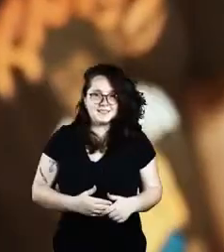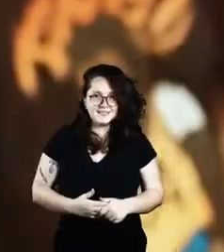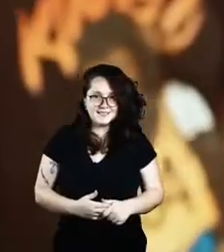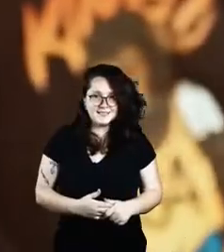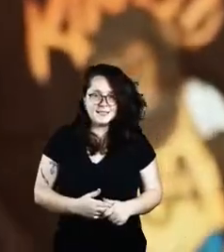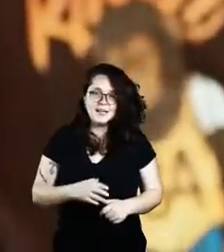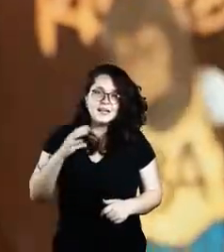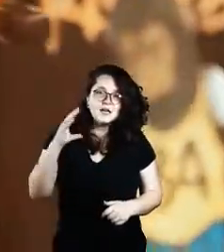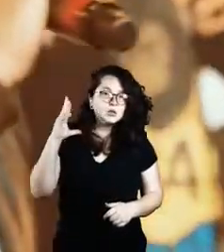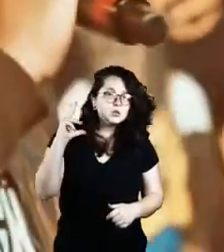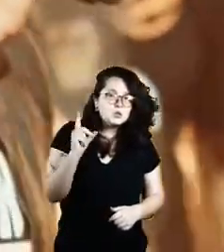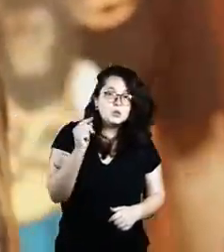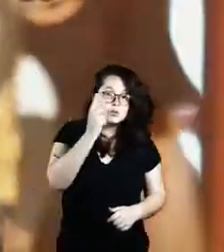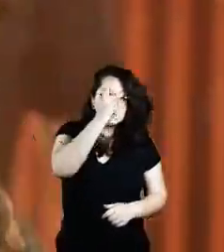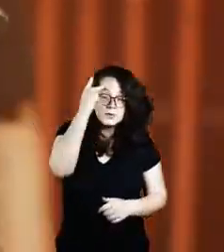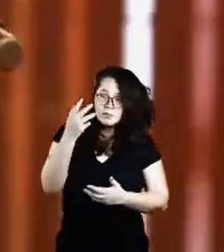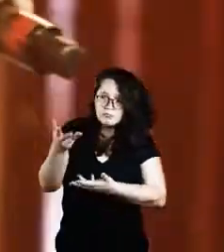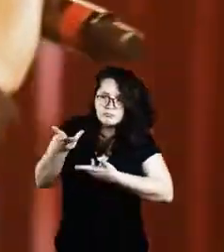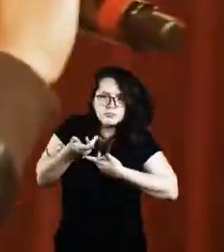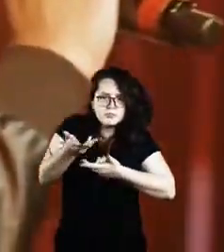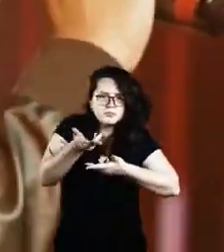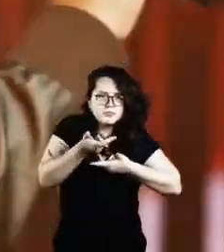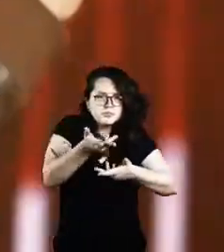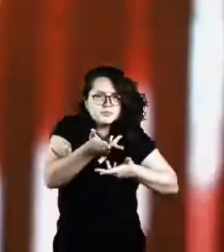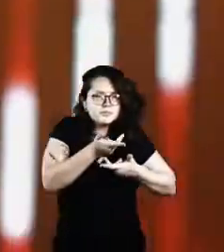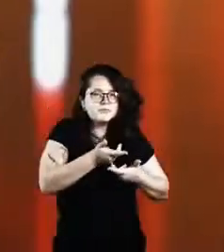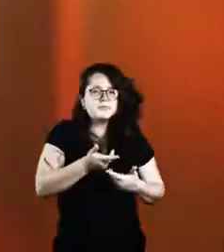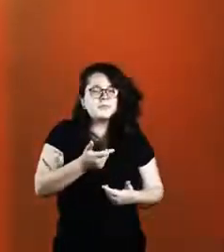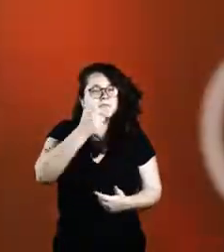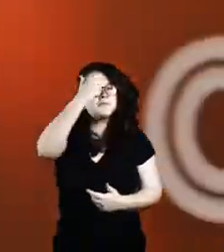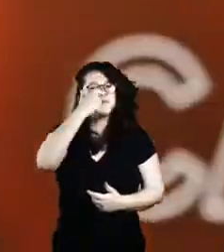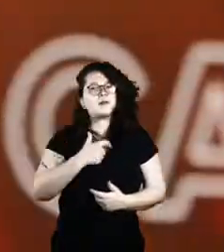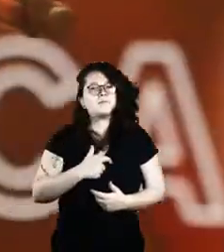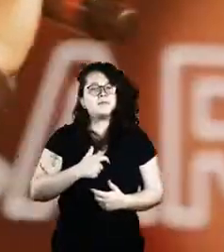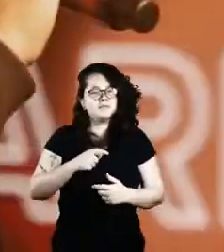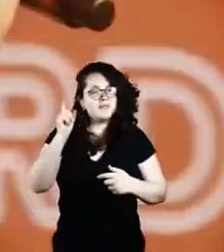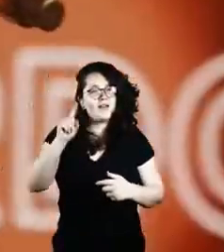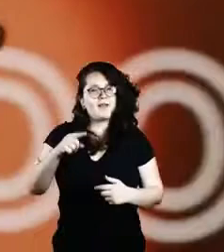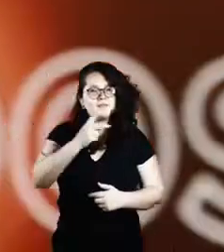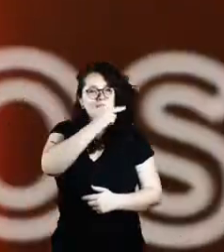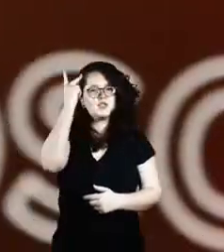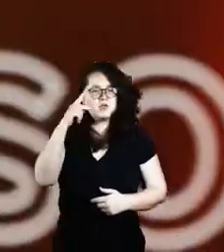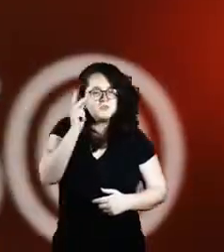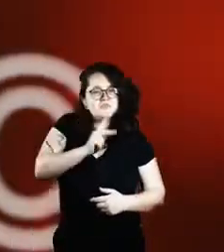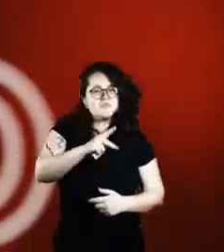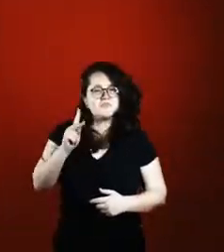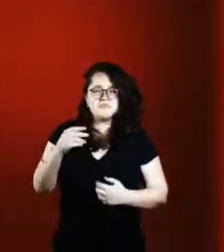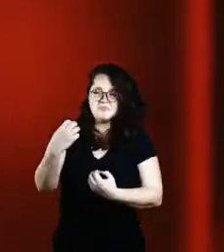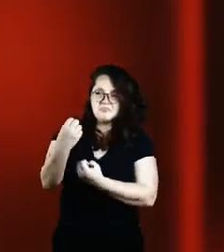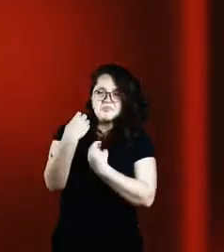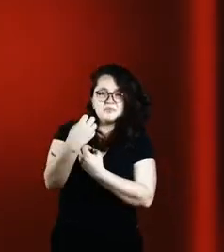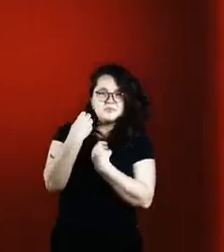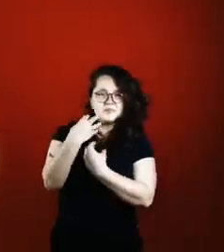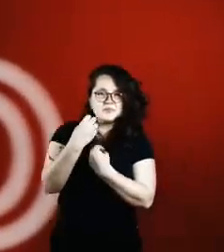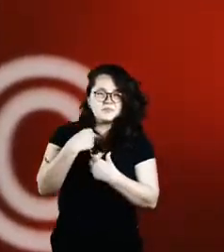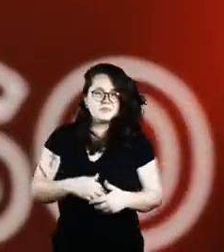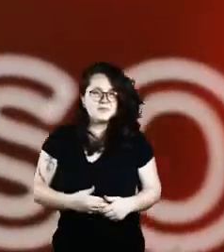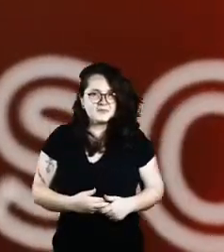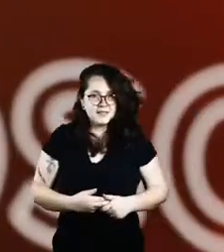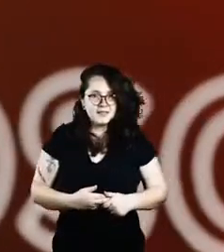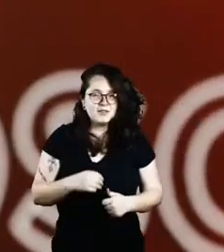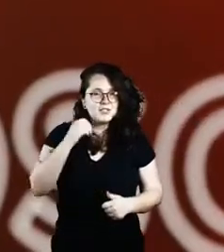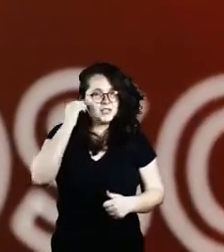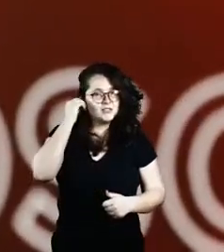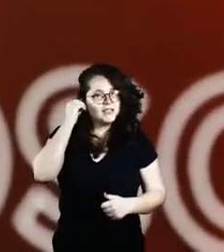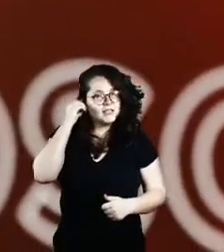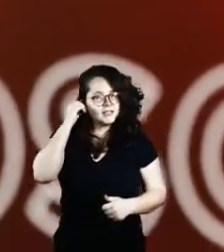a todos os meus convidados, que para mim são mais que convidados, são professores, e eu meramente um